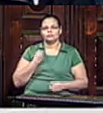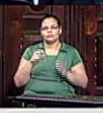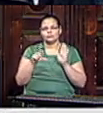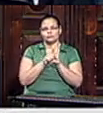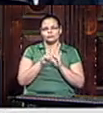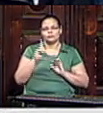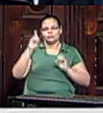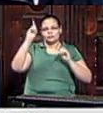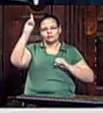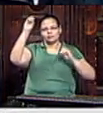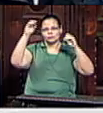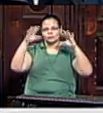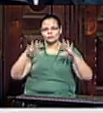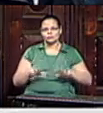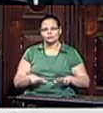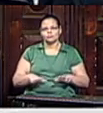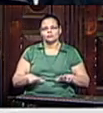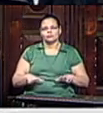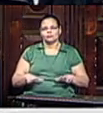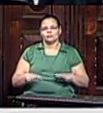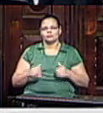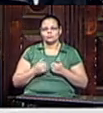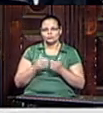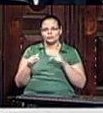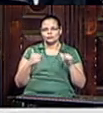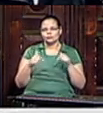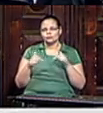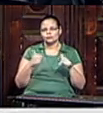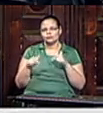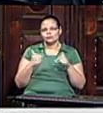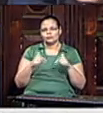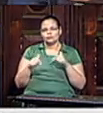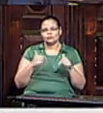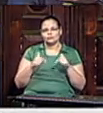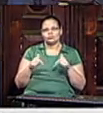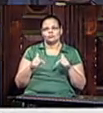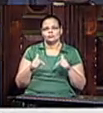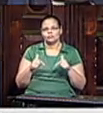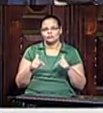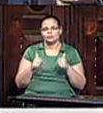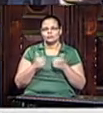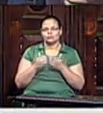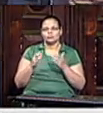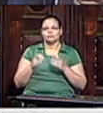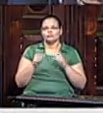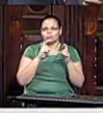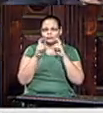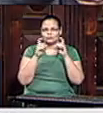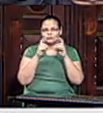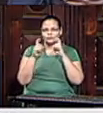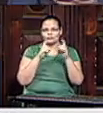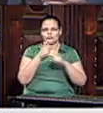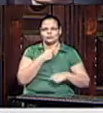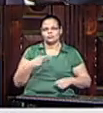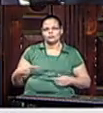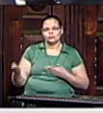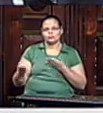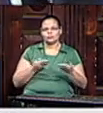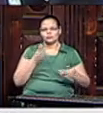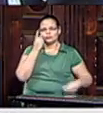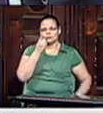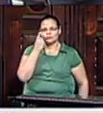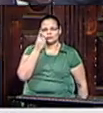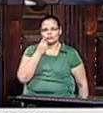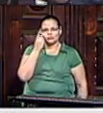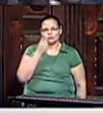Havendo número legal e sob a proteção de Deus, iniciamos os nossos trabalhos. Está aberta a sessão. A presidência convida o nobre